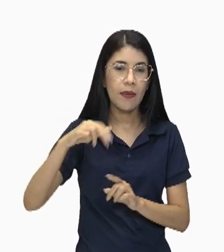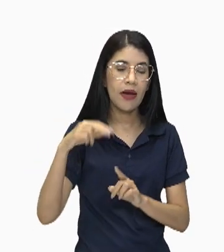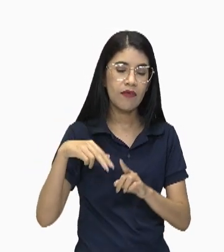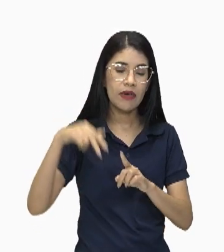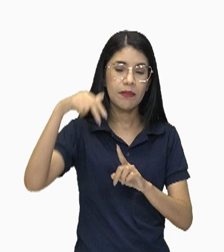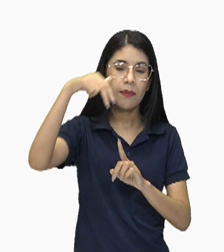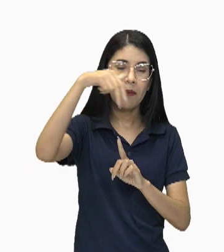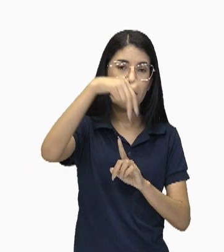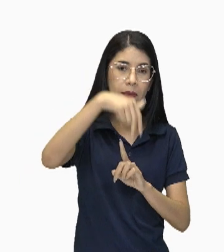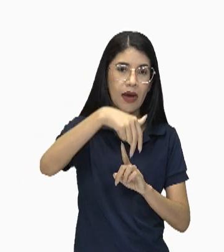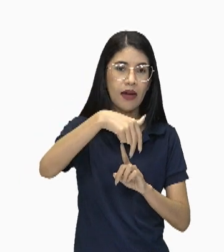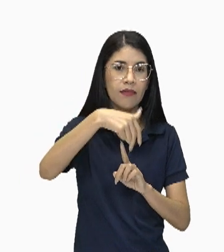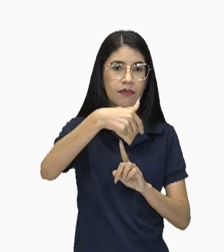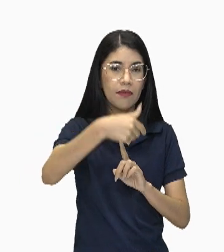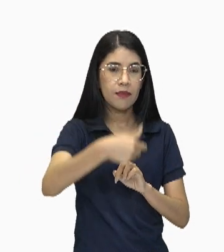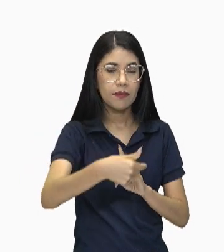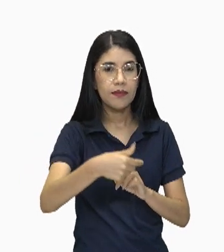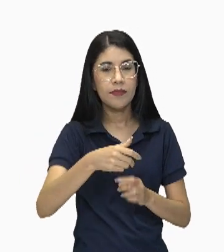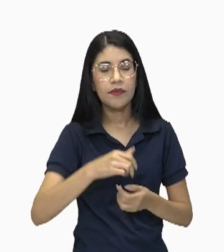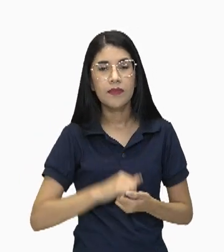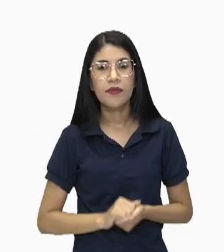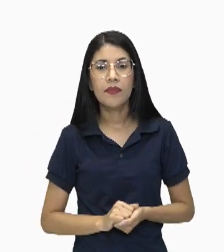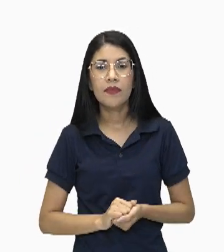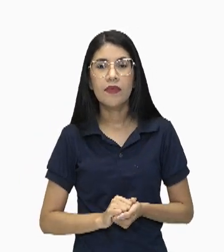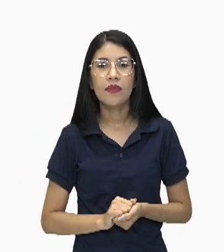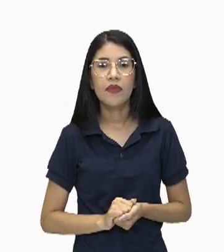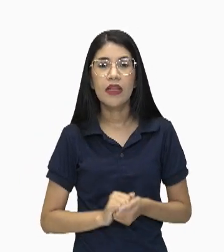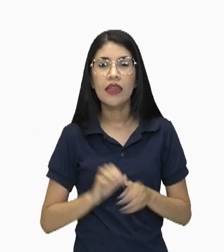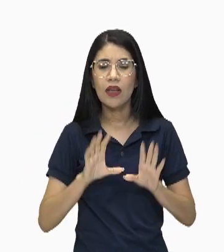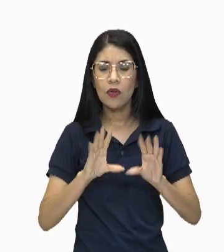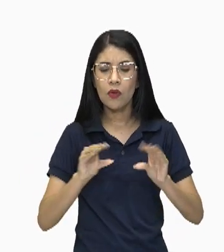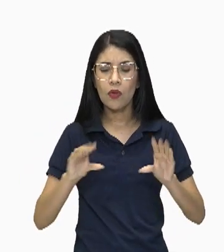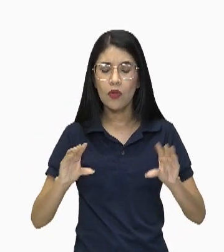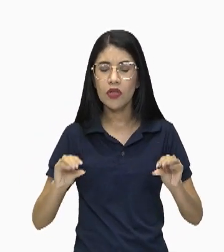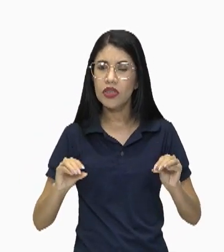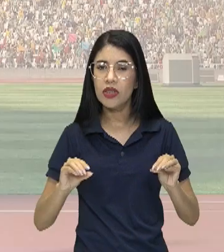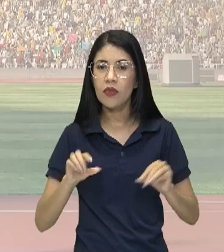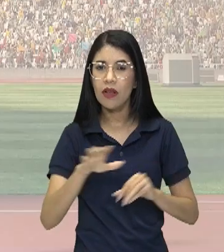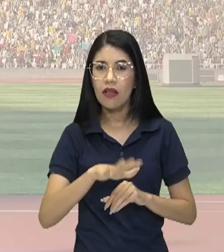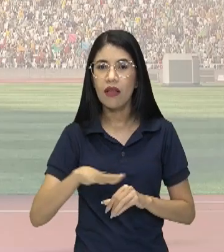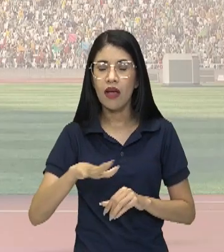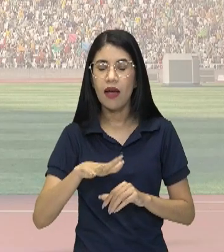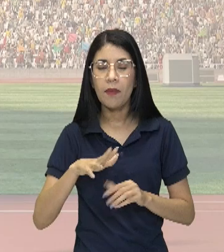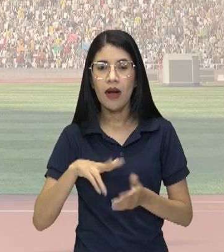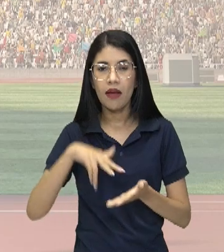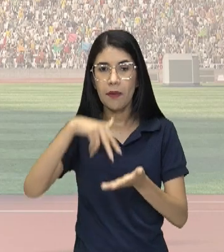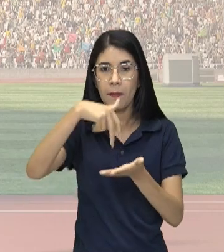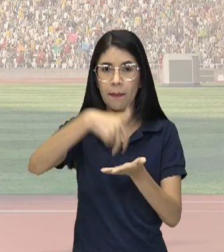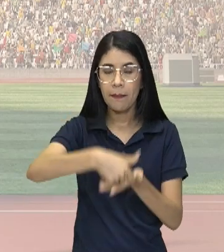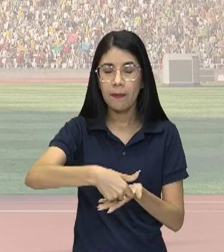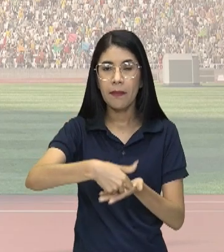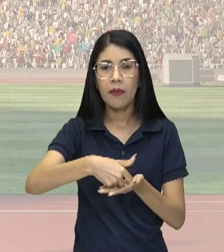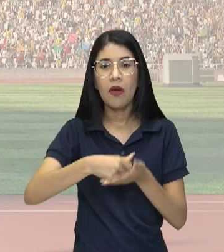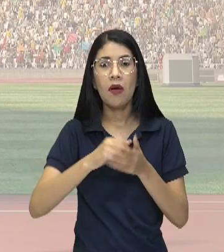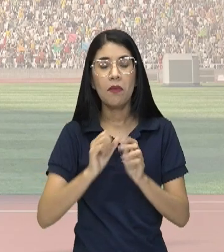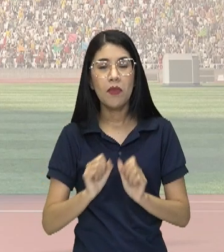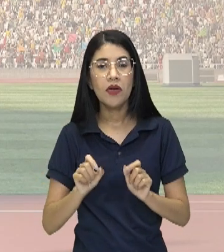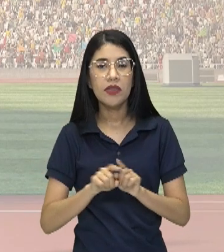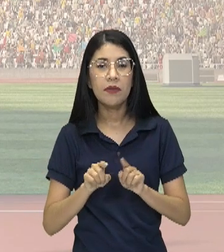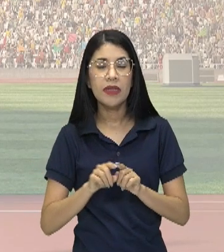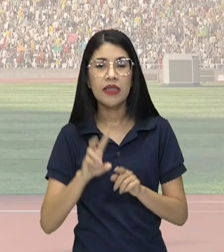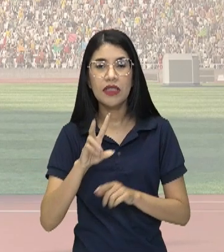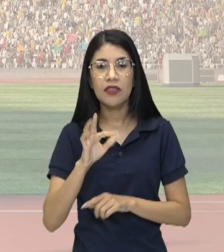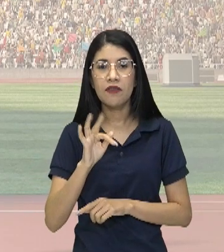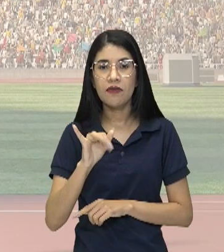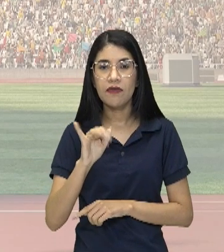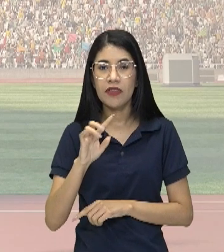o sarrafo caindo do outro lado do obstáculo, em um colchão. Ele não vai cair diretamente no chão. Essa vara ela pode ser de fibra